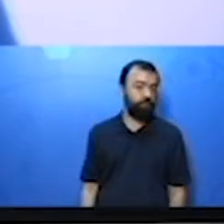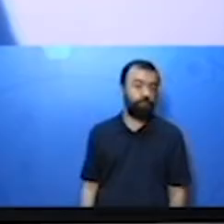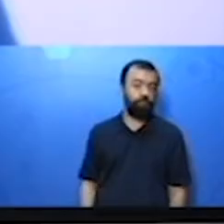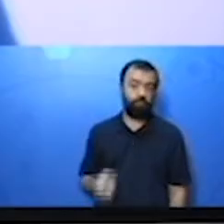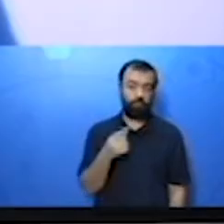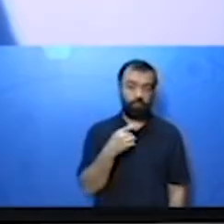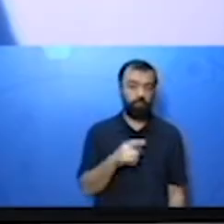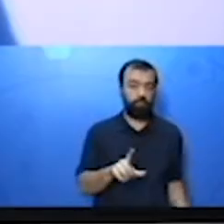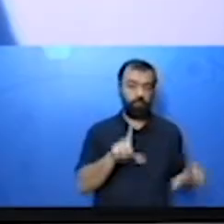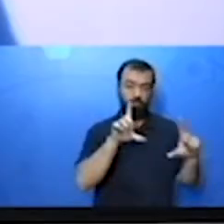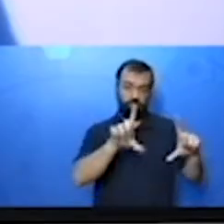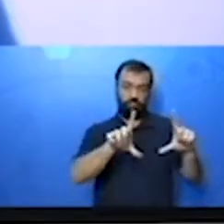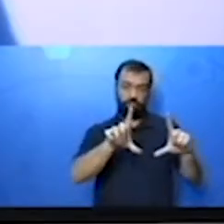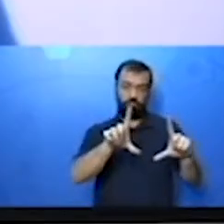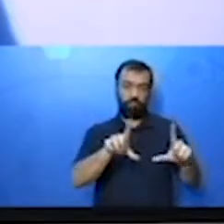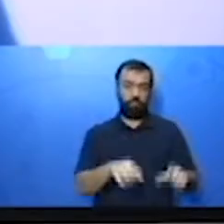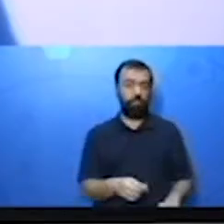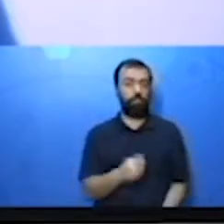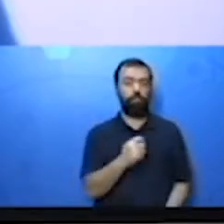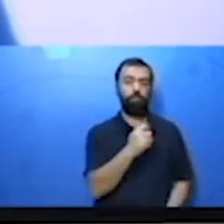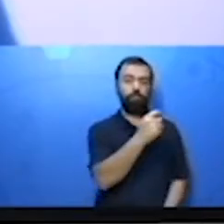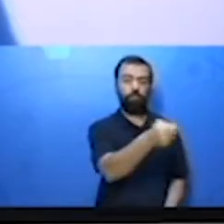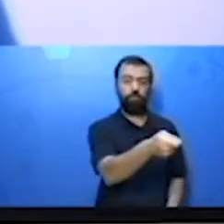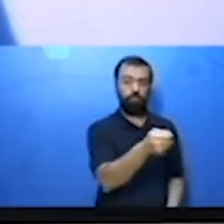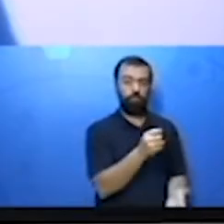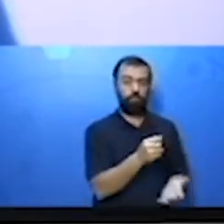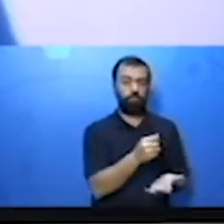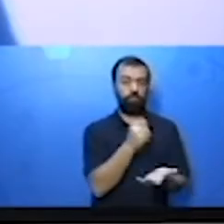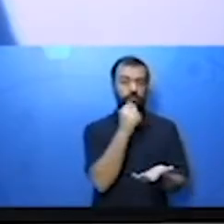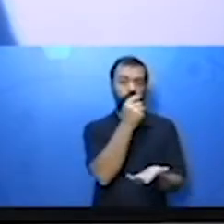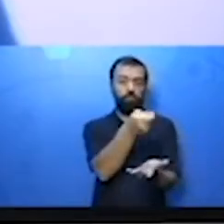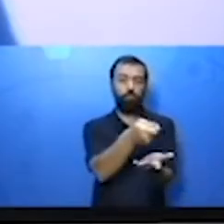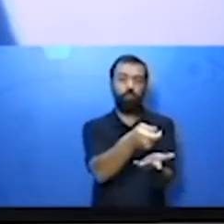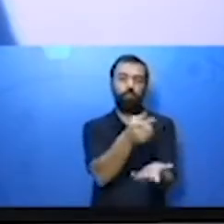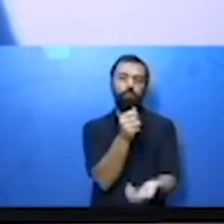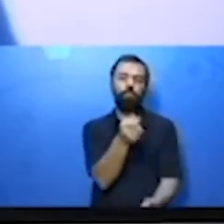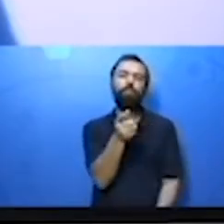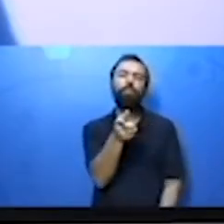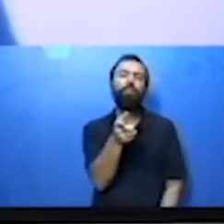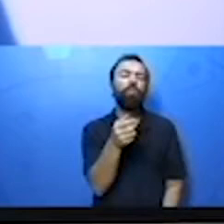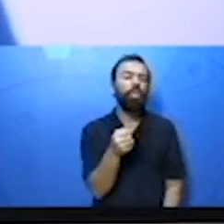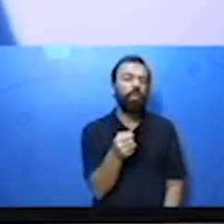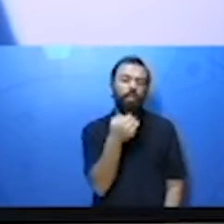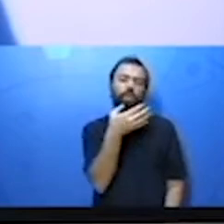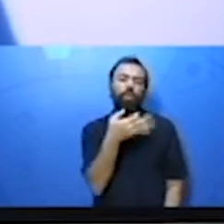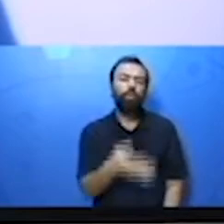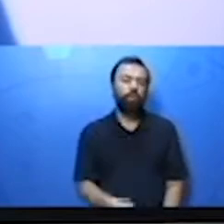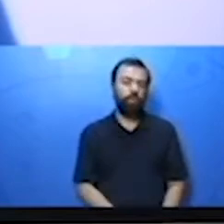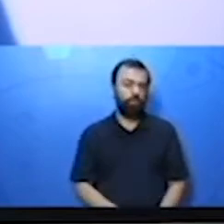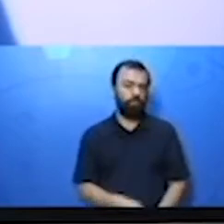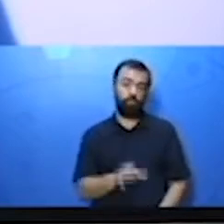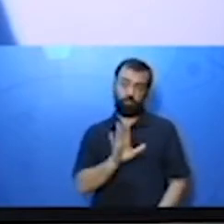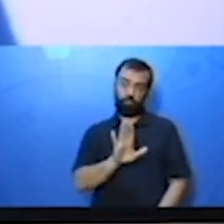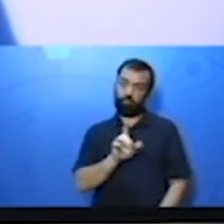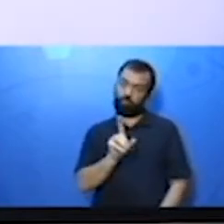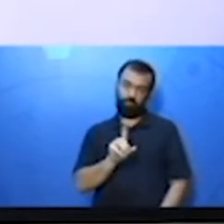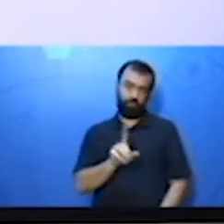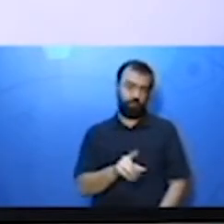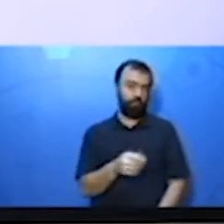Aqui tem a figura de uma pessoa oferecendo um remédio, né? Eu tomei, toma também que vai ser bom. E não é assim.